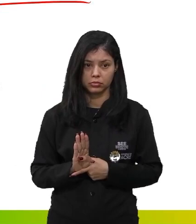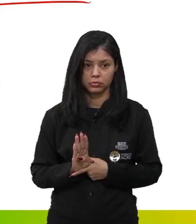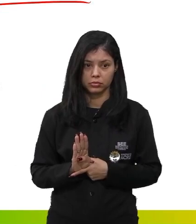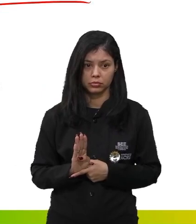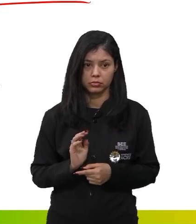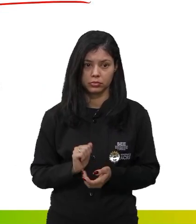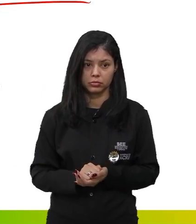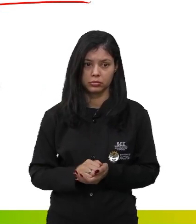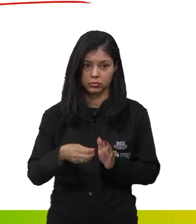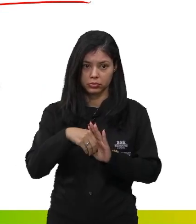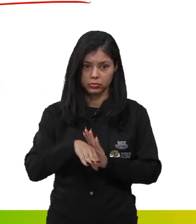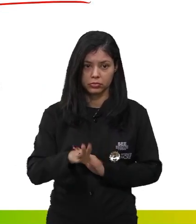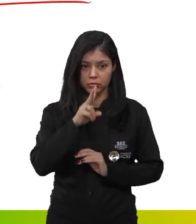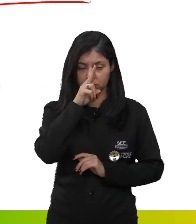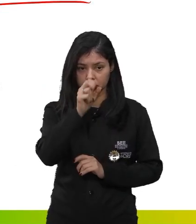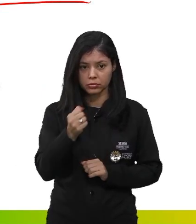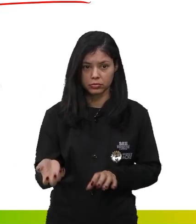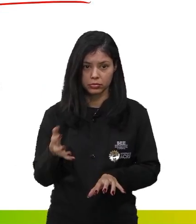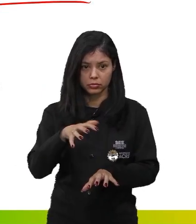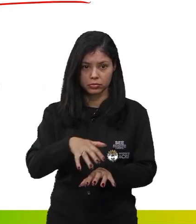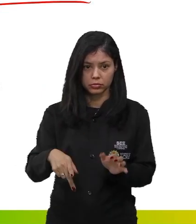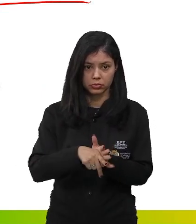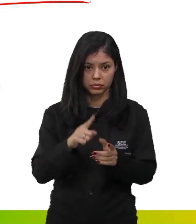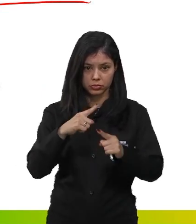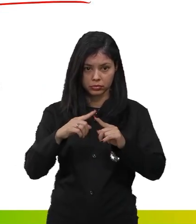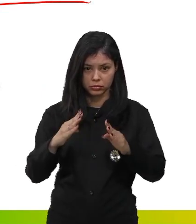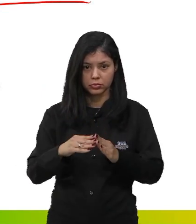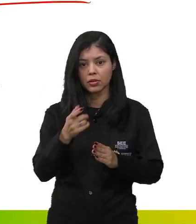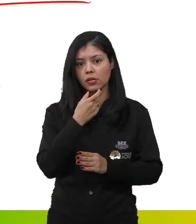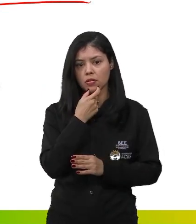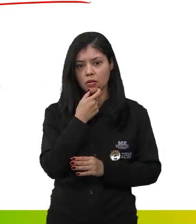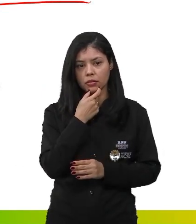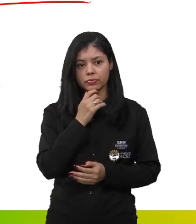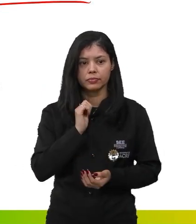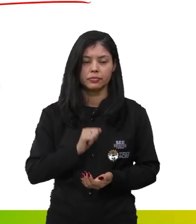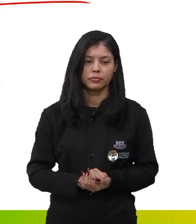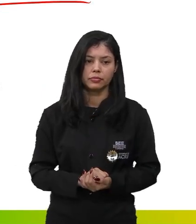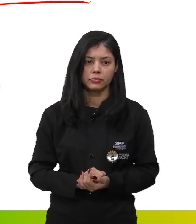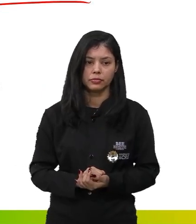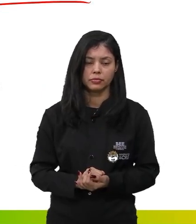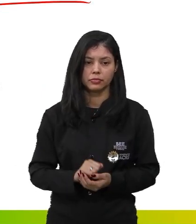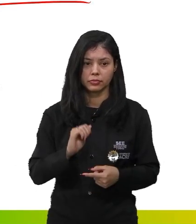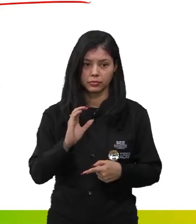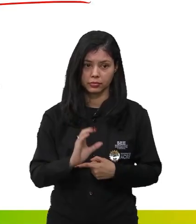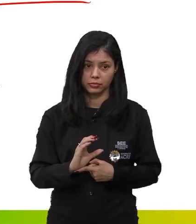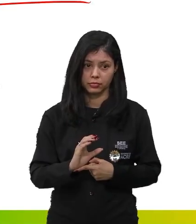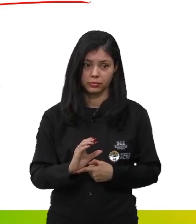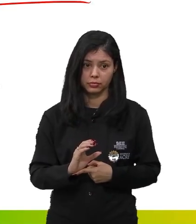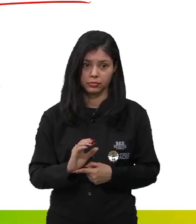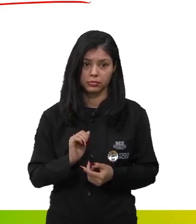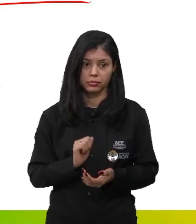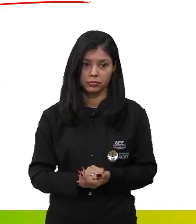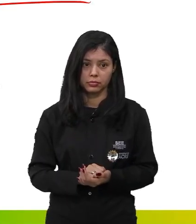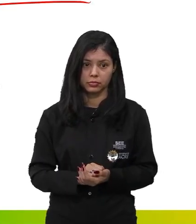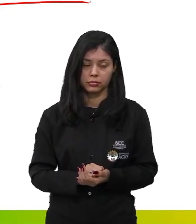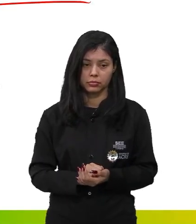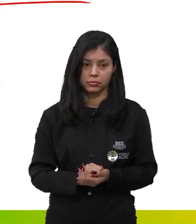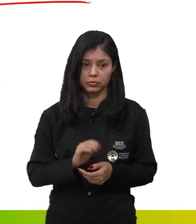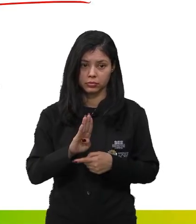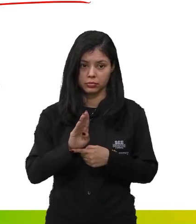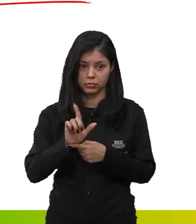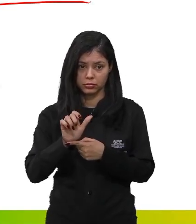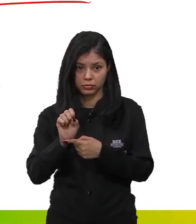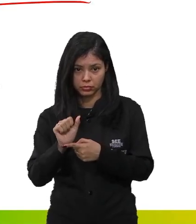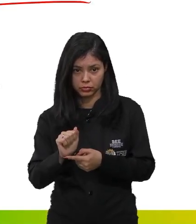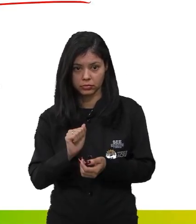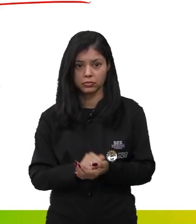Alternativa B, transferiu o poder colonial da Igreja para a Inglaterra. Alternativa C, corrigiu as